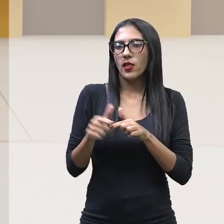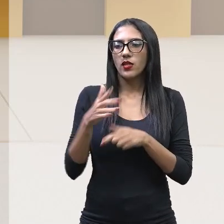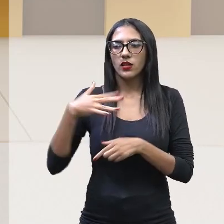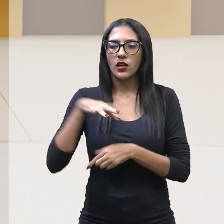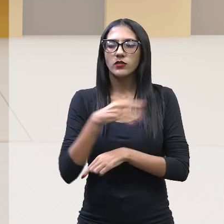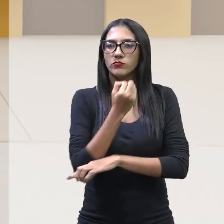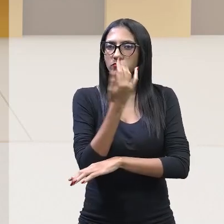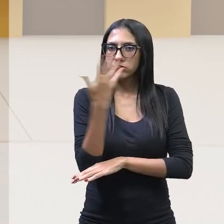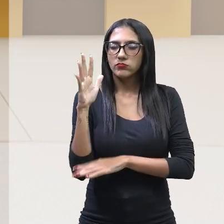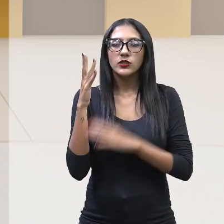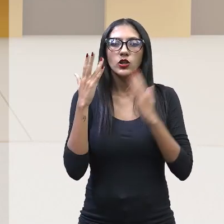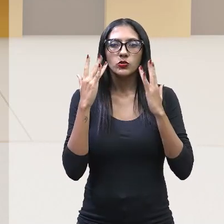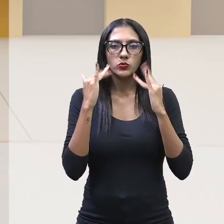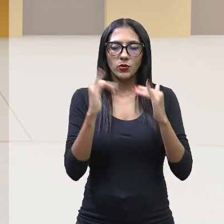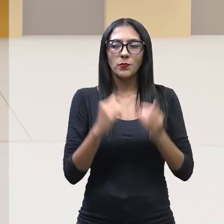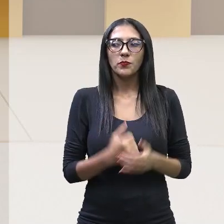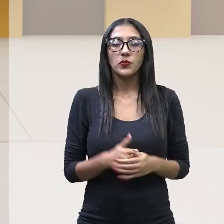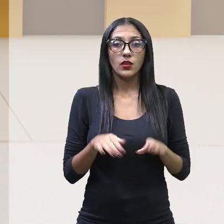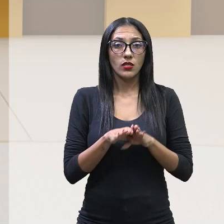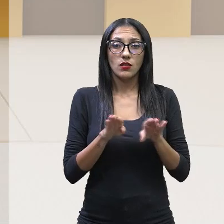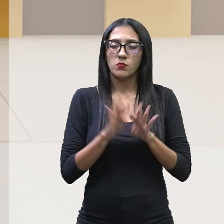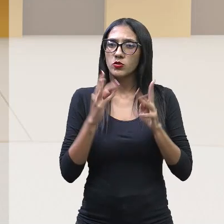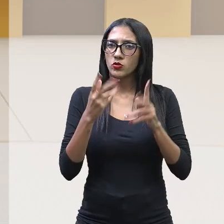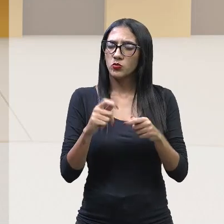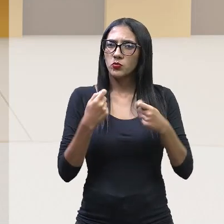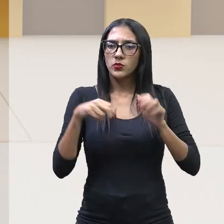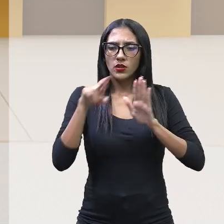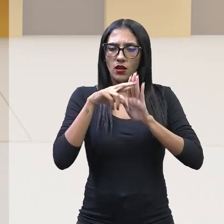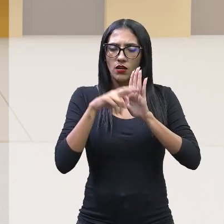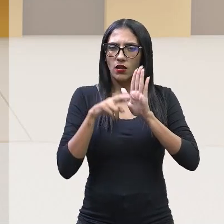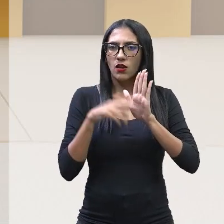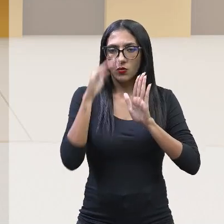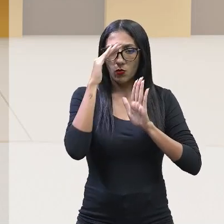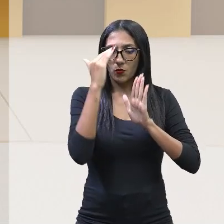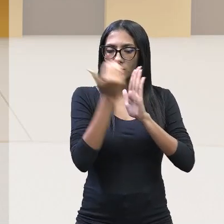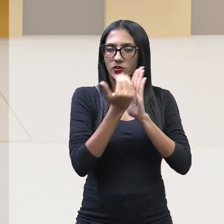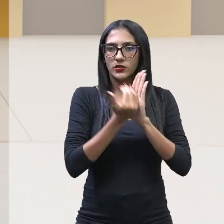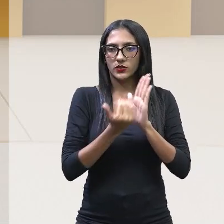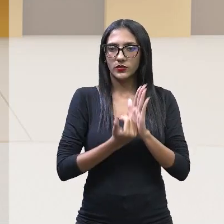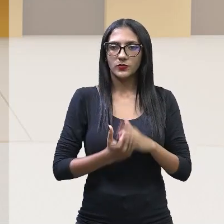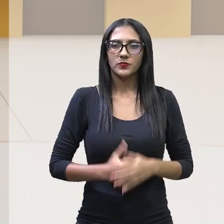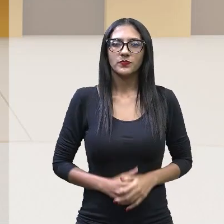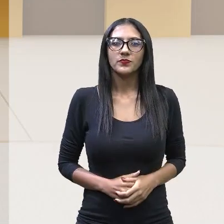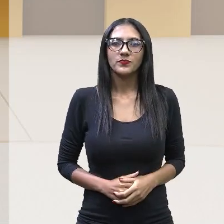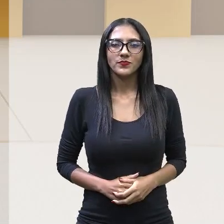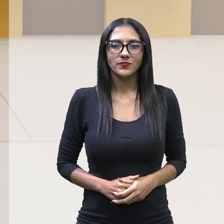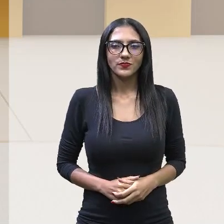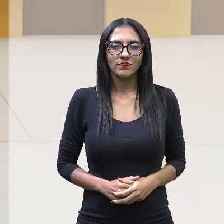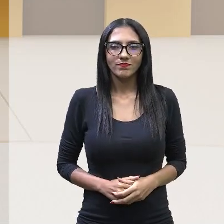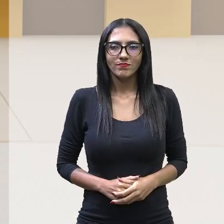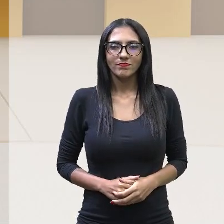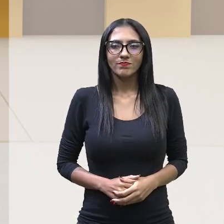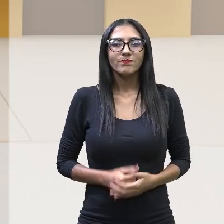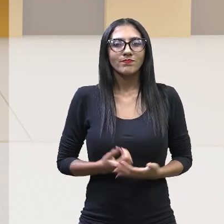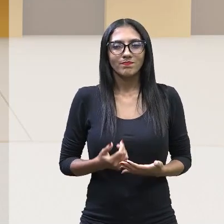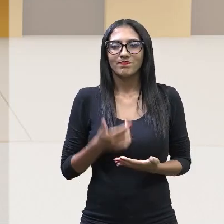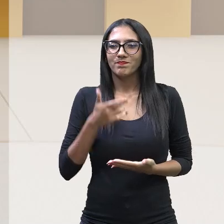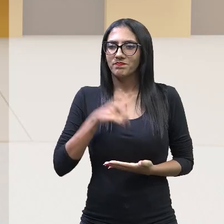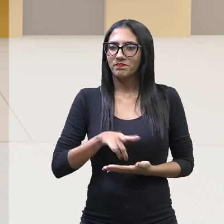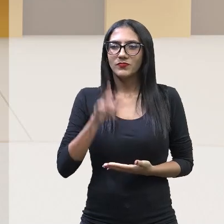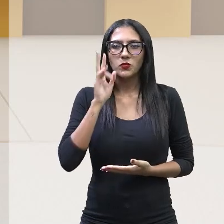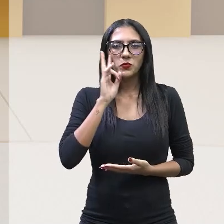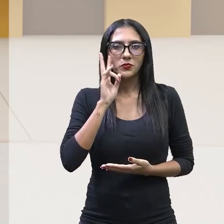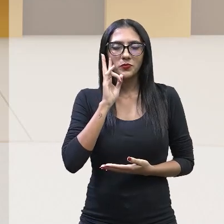e estejam em conformidade com as regulamentações ambientais. Olha só, de novo, né, professor? De novo, não é? Engraçado